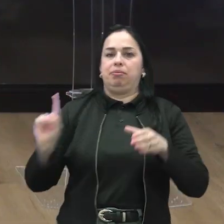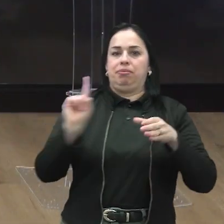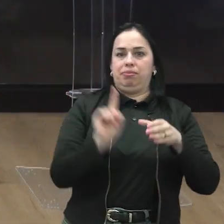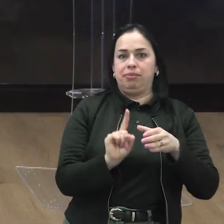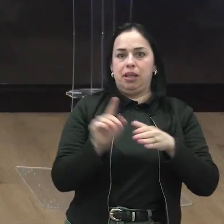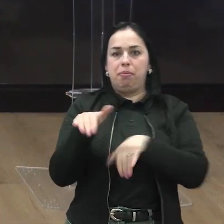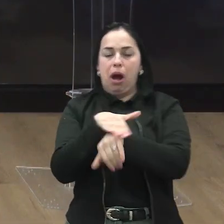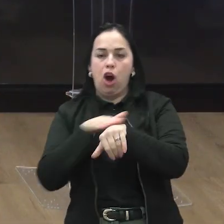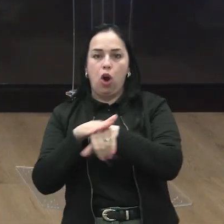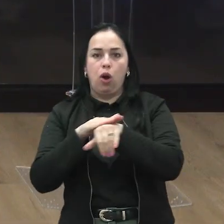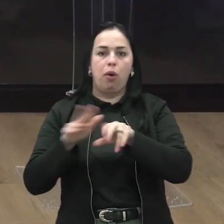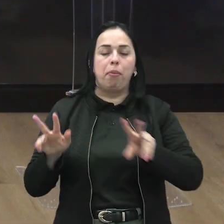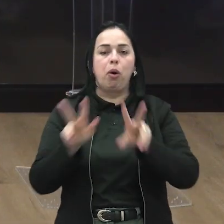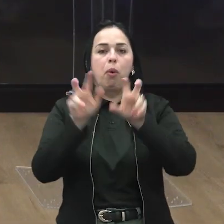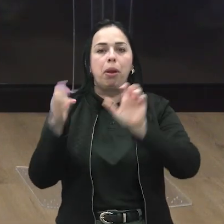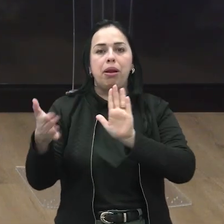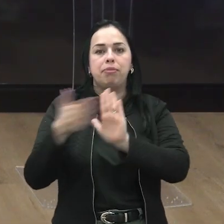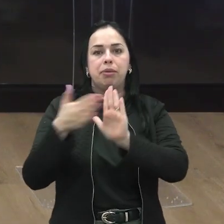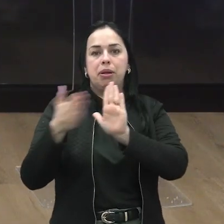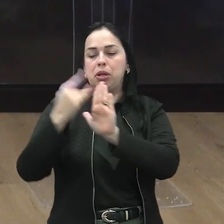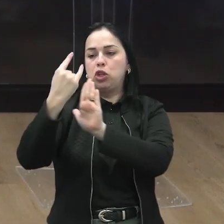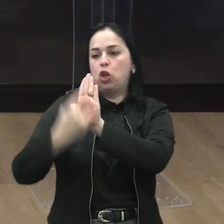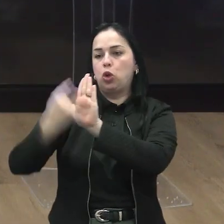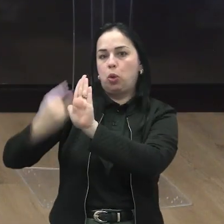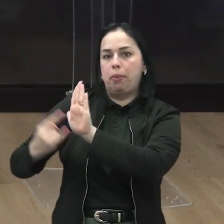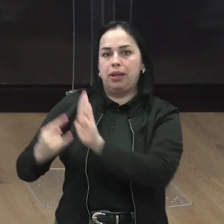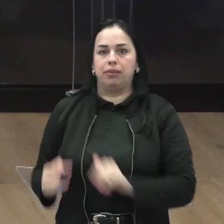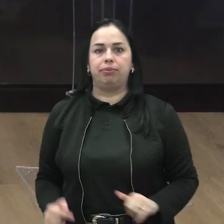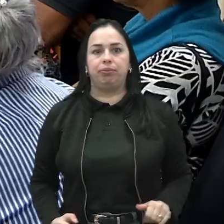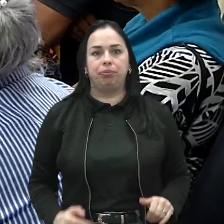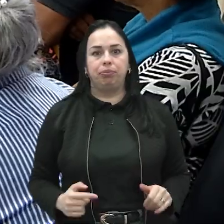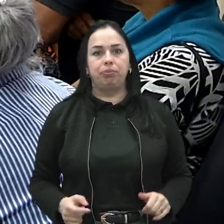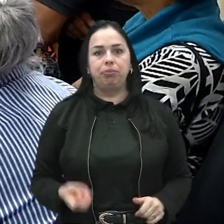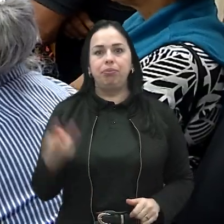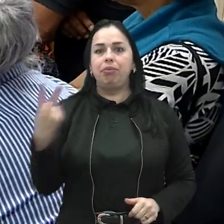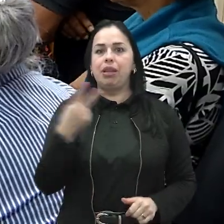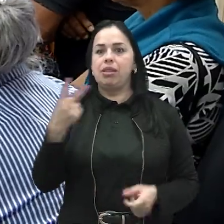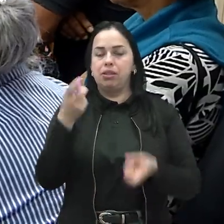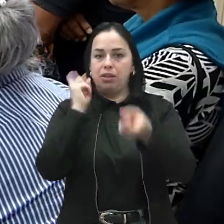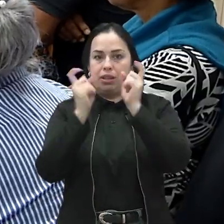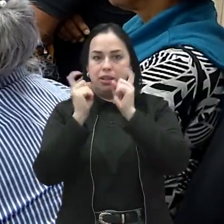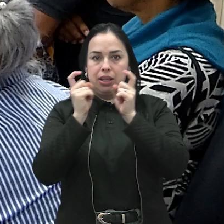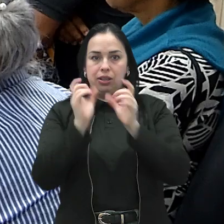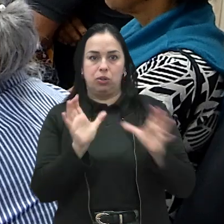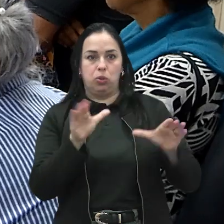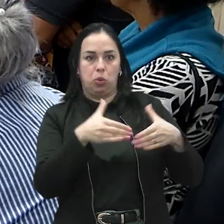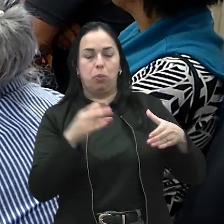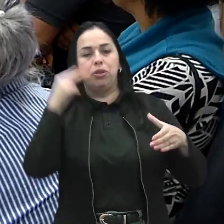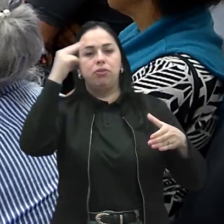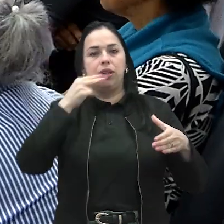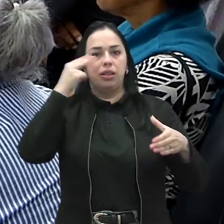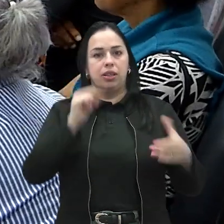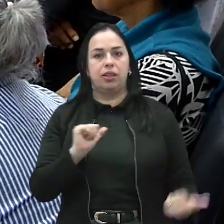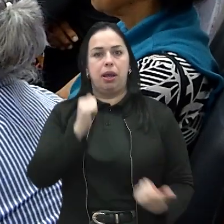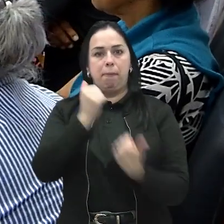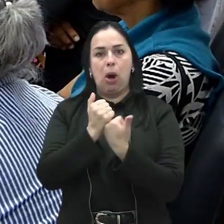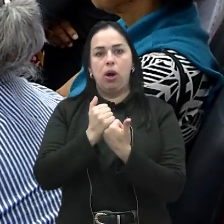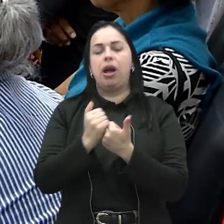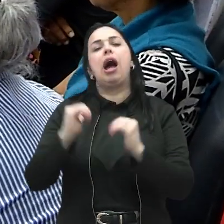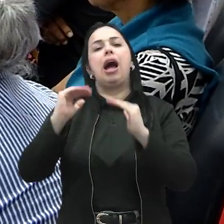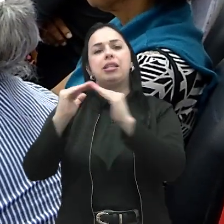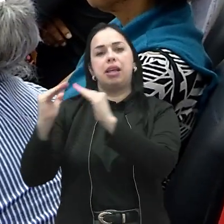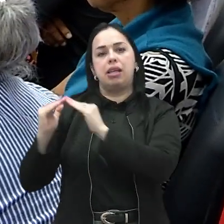o processo de regularização desses locais. A segunda reunião da Frente Parlamentar da Habitação e